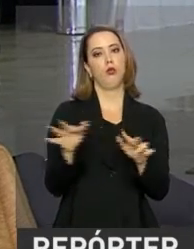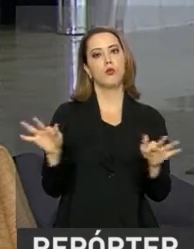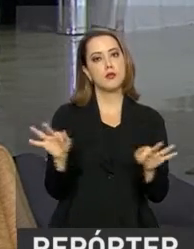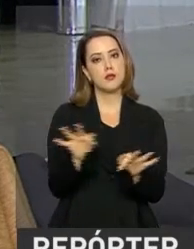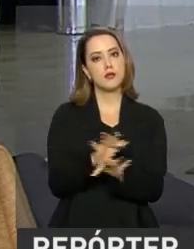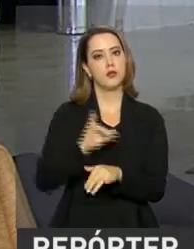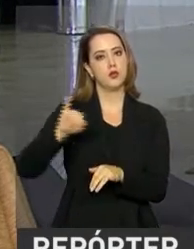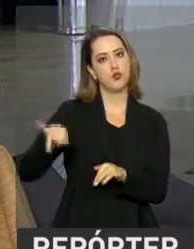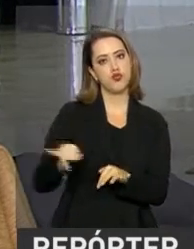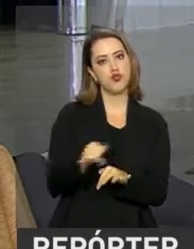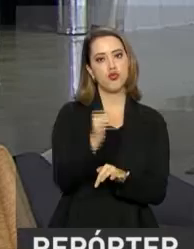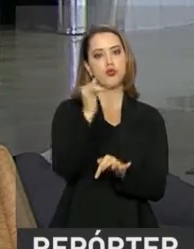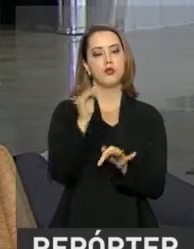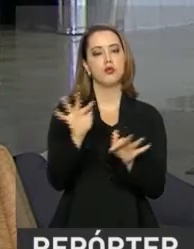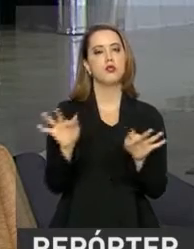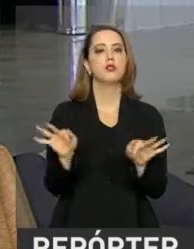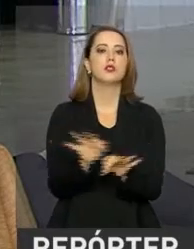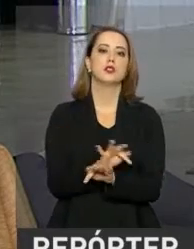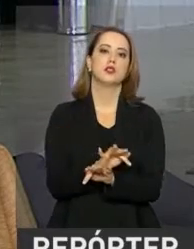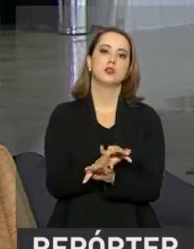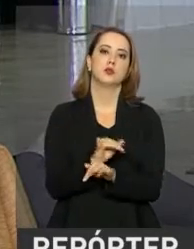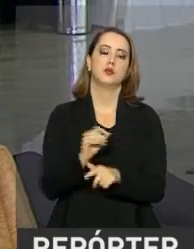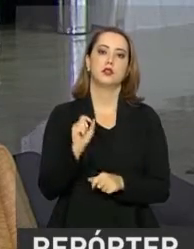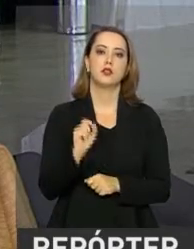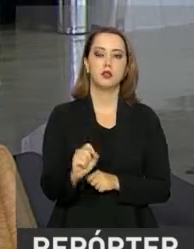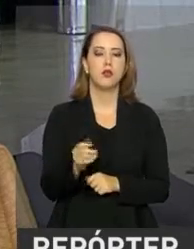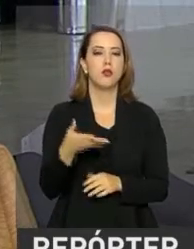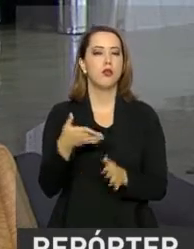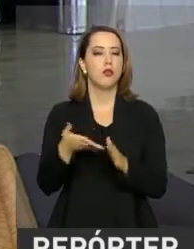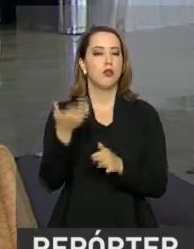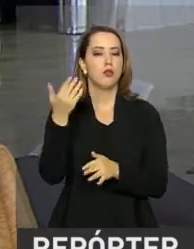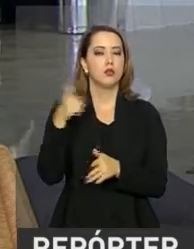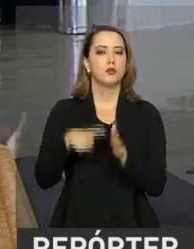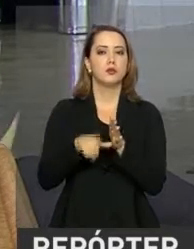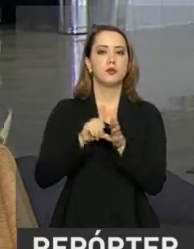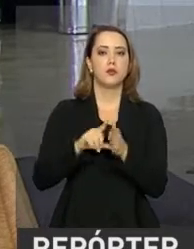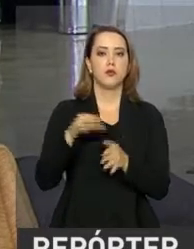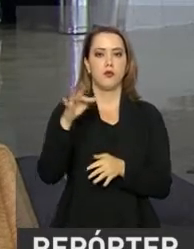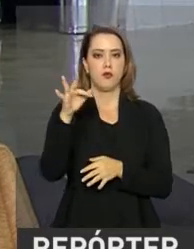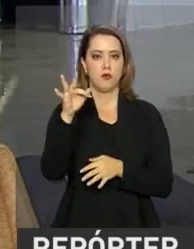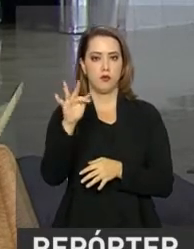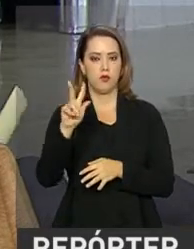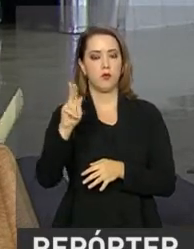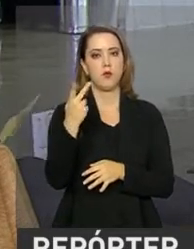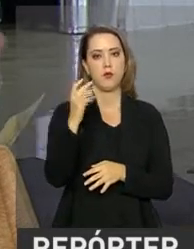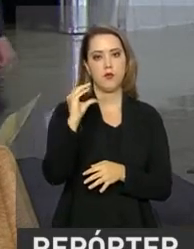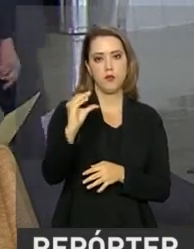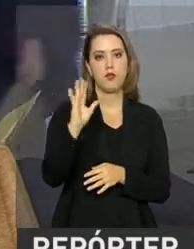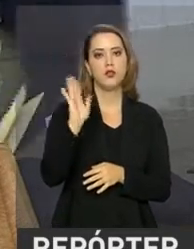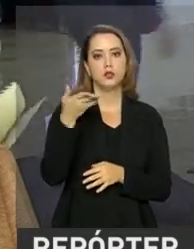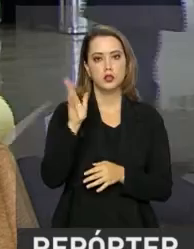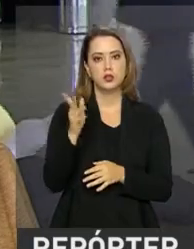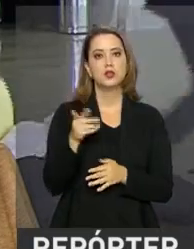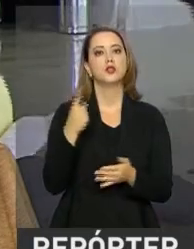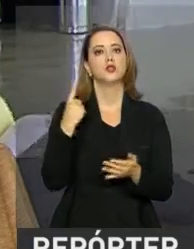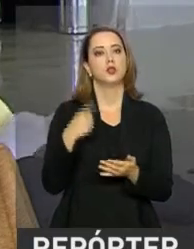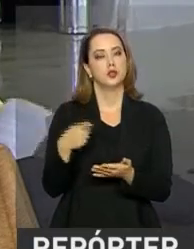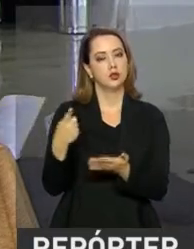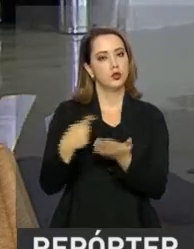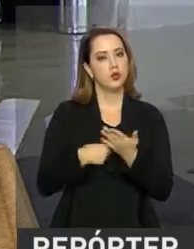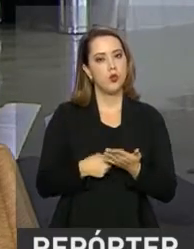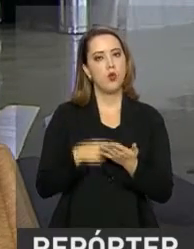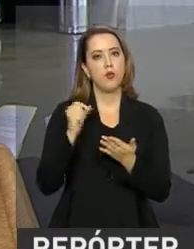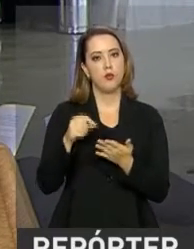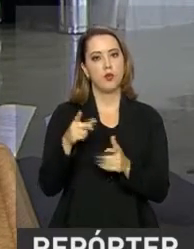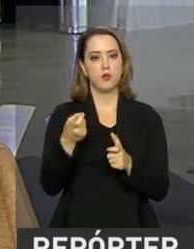de 90 quando então presidente do brasil fernando henrique cardoso federalizou a dívida dos estados